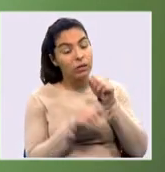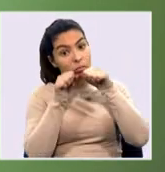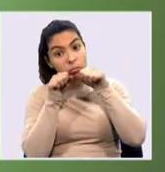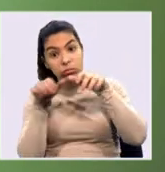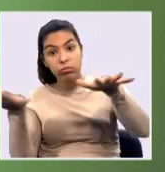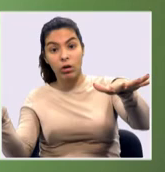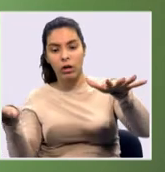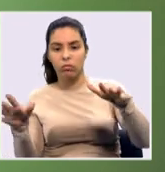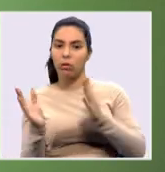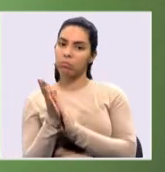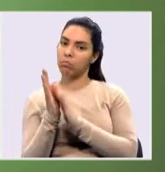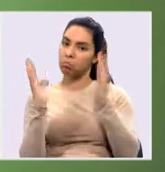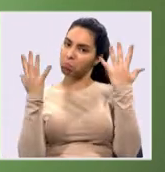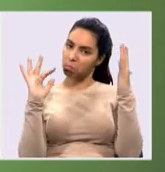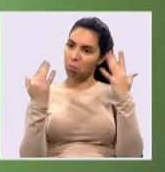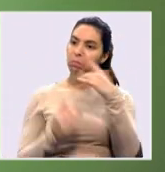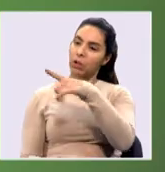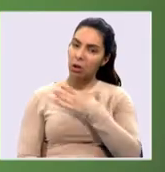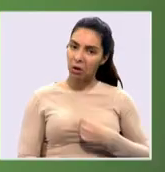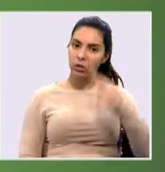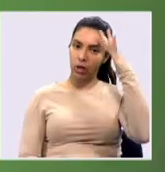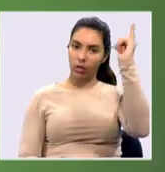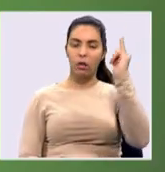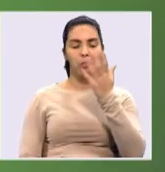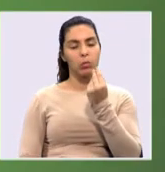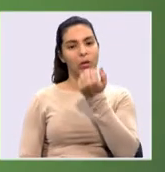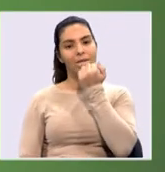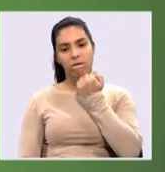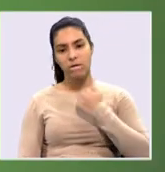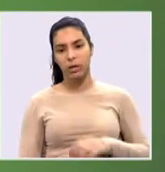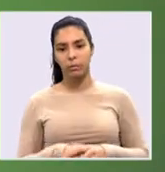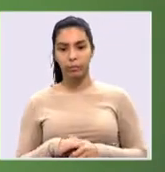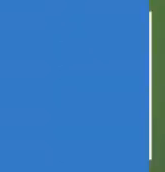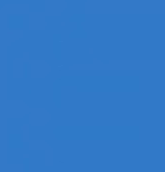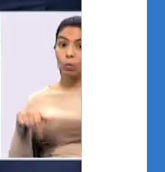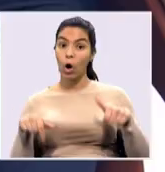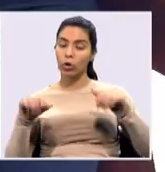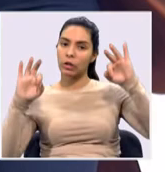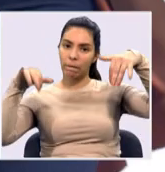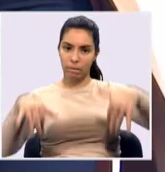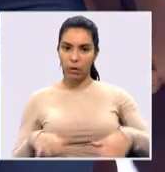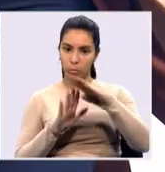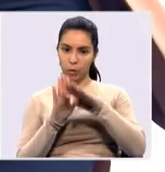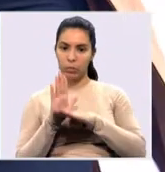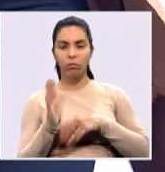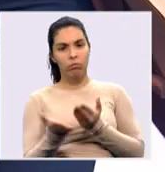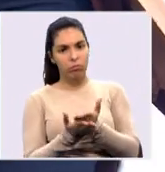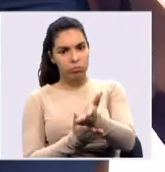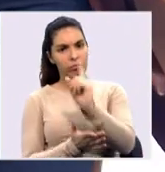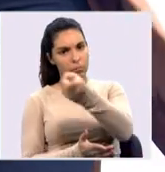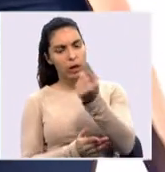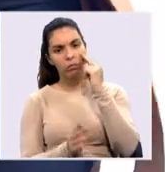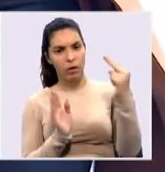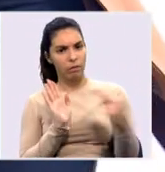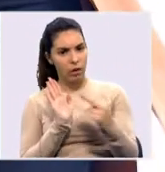produto, esse conceito e essa ideia ser aplaudida e ser apreciada foi muito gratificante. Hoje ficamos por aqui, mas